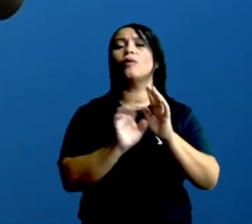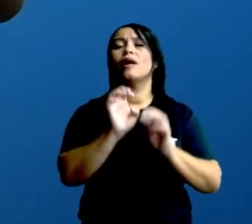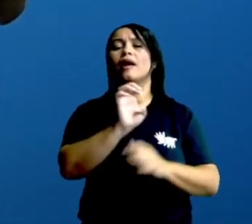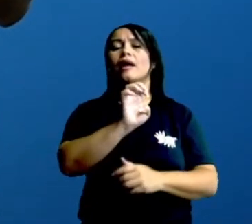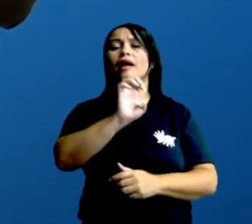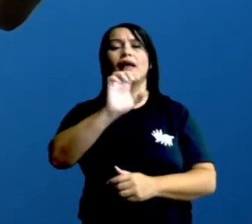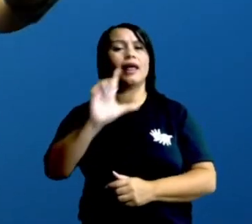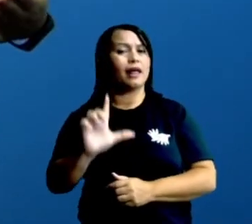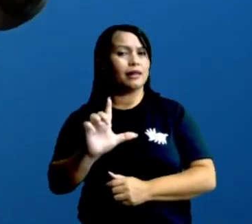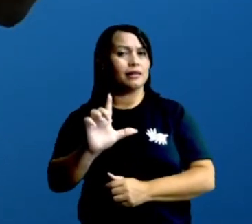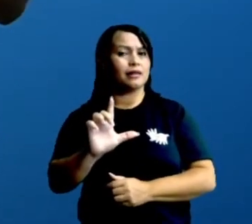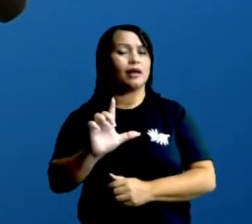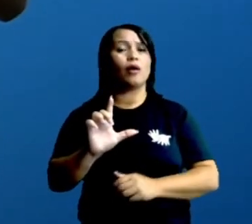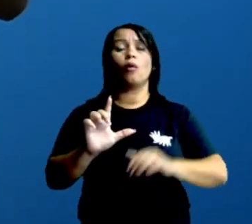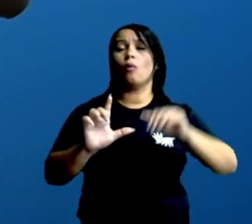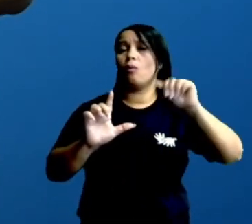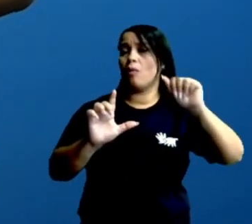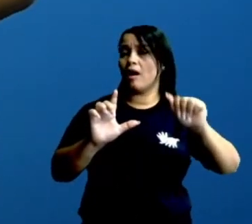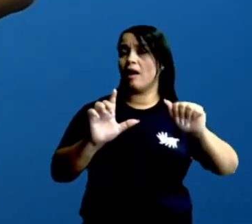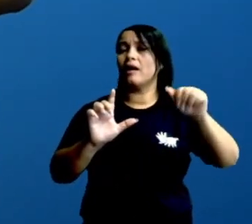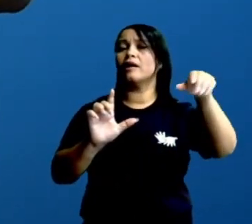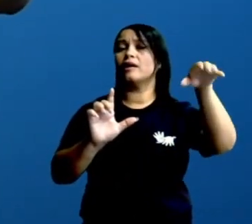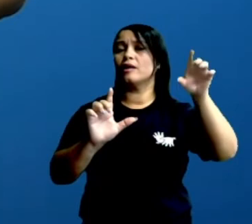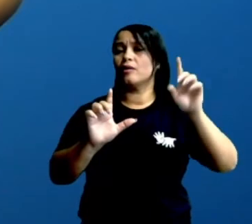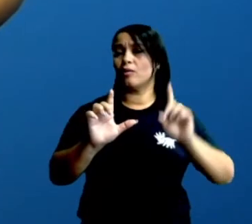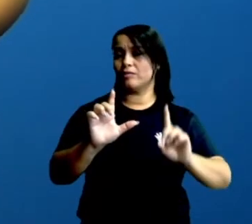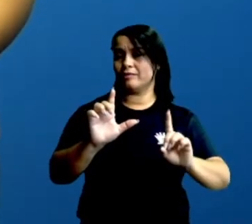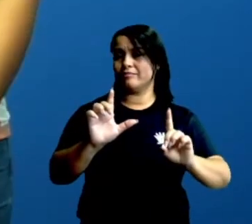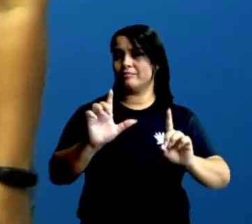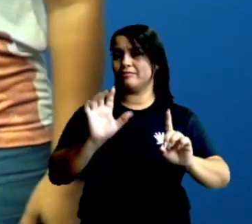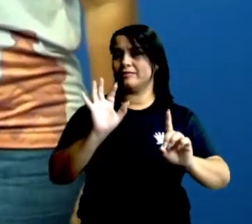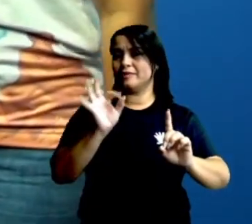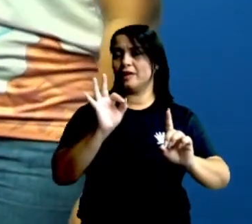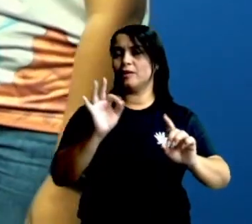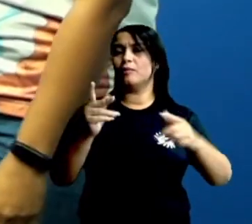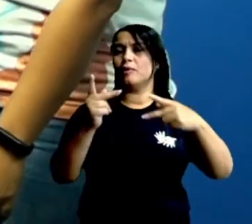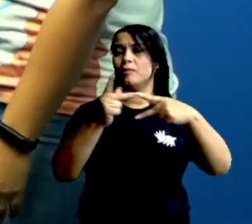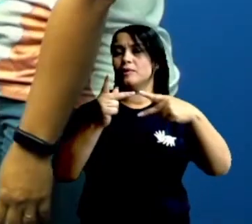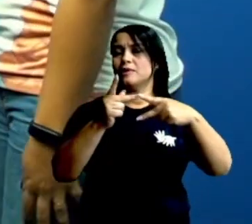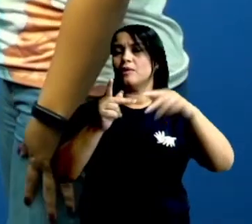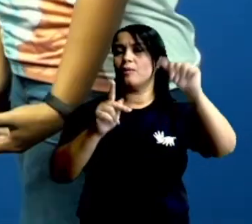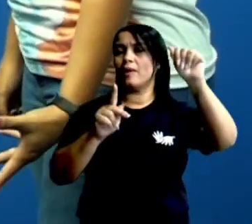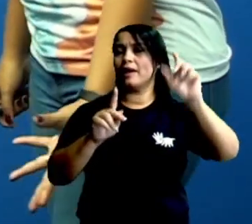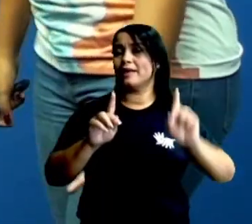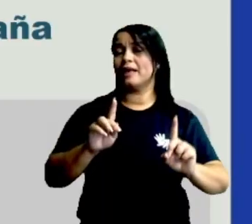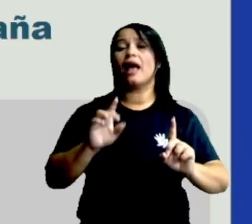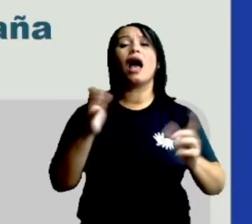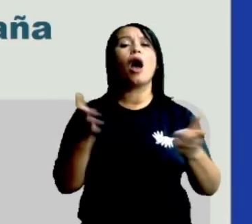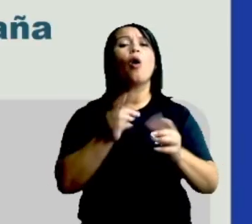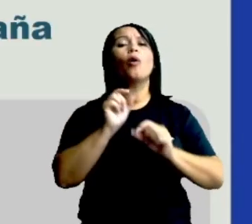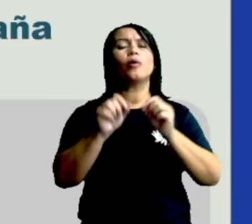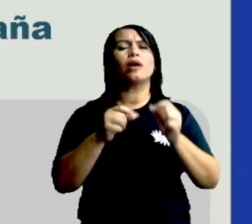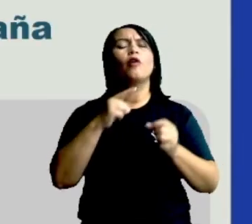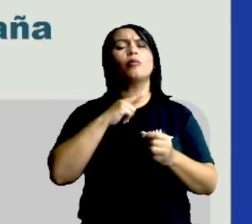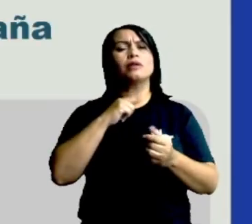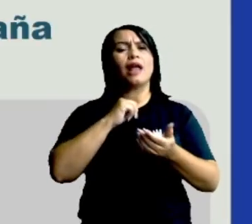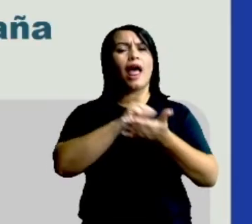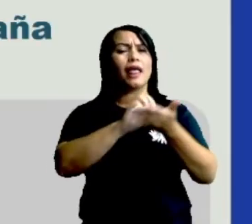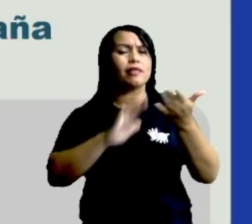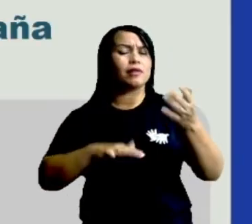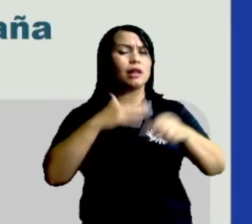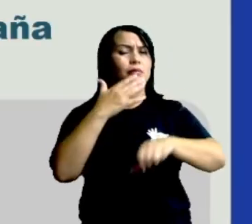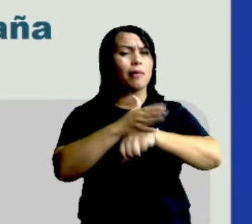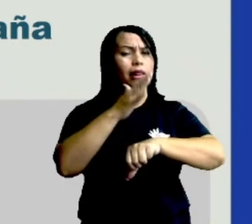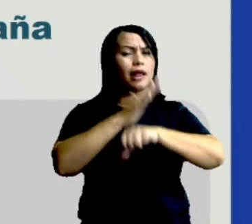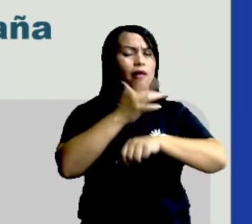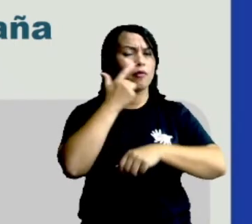ele, com a preposição a e com a preposição de, tá certo? Então, agora, a gente vai fazer um exercício para